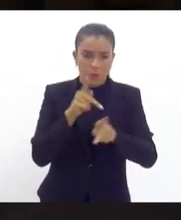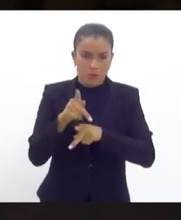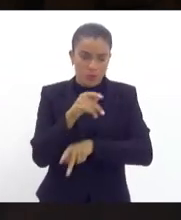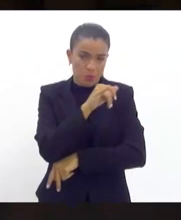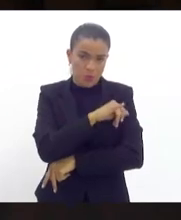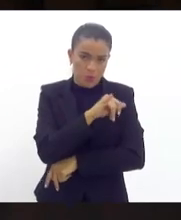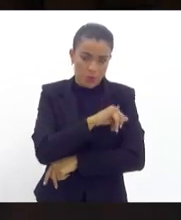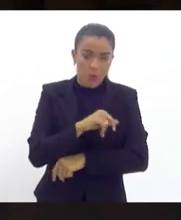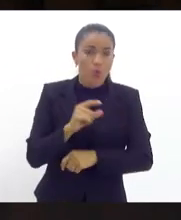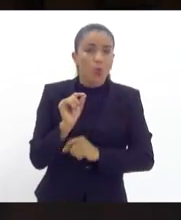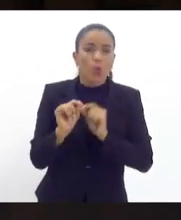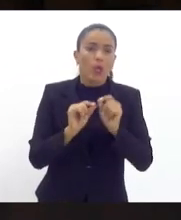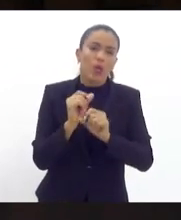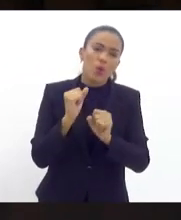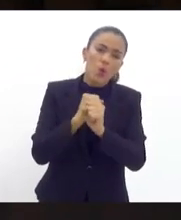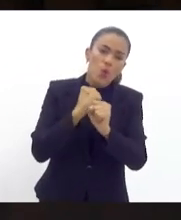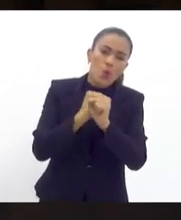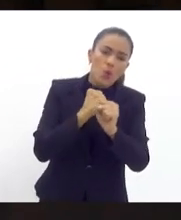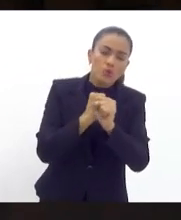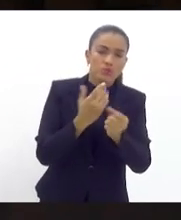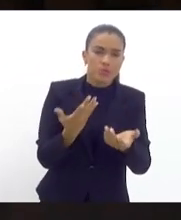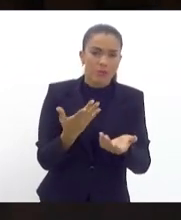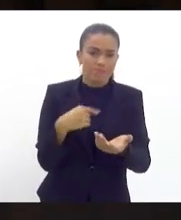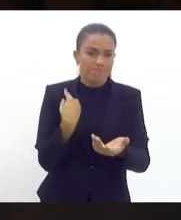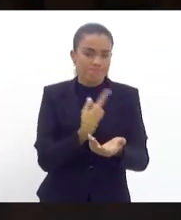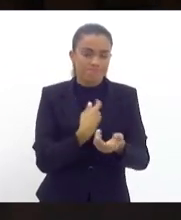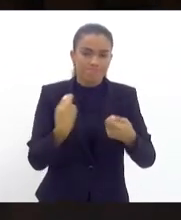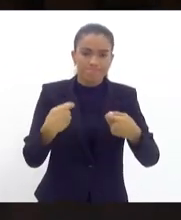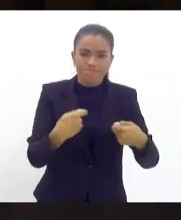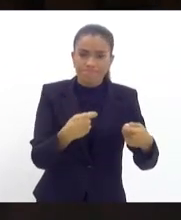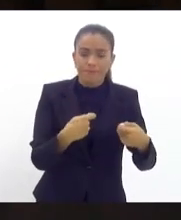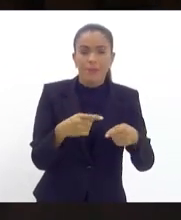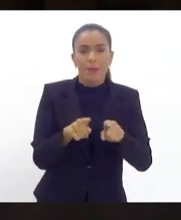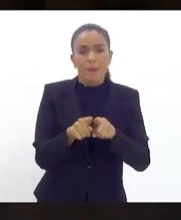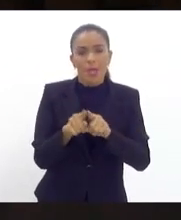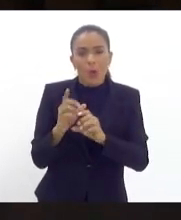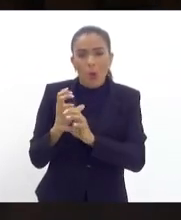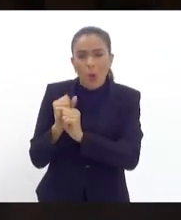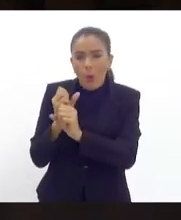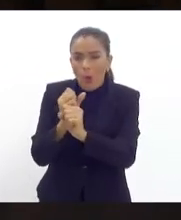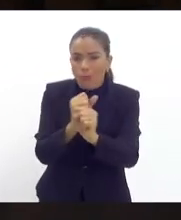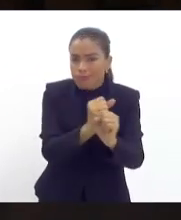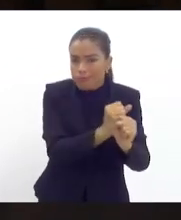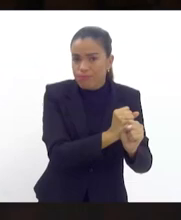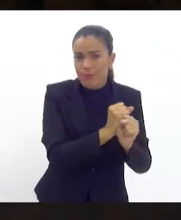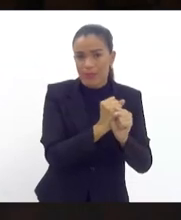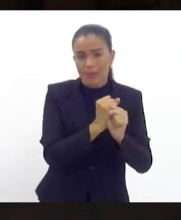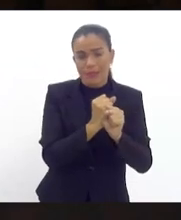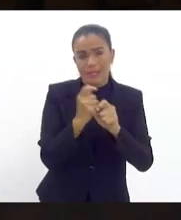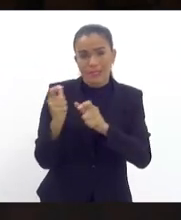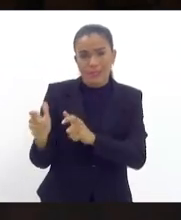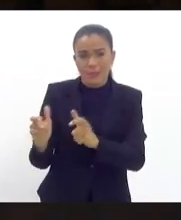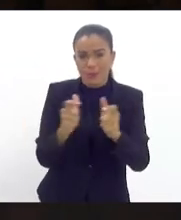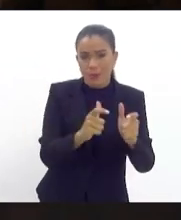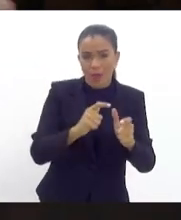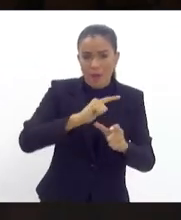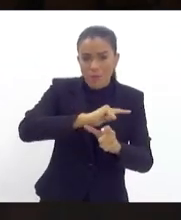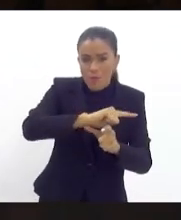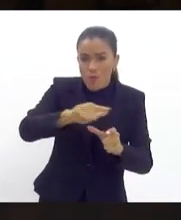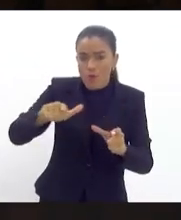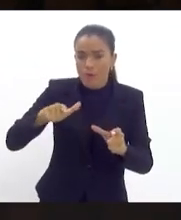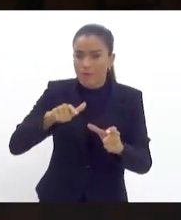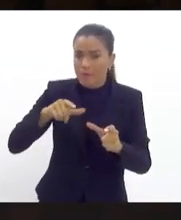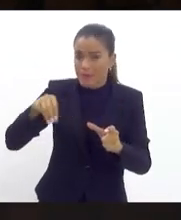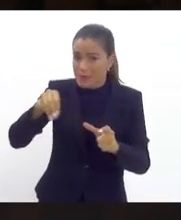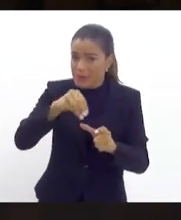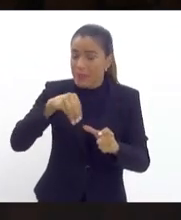uma construir assim que a gente tenha né um levantamento desses terrenos o que que pode fazer por exemplo né Por que que tem